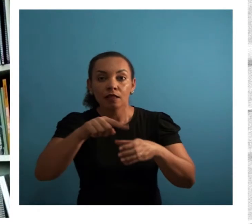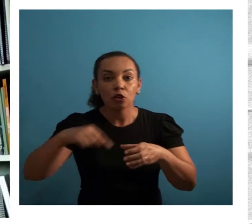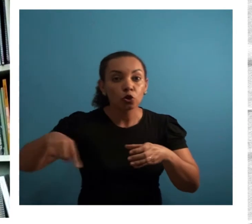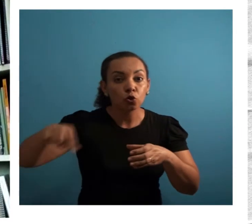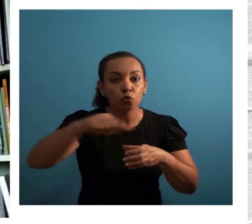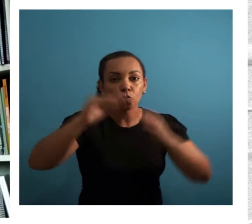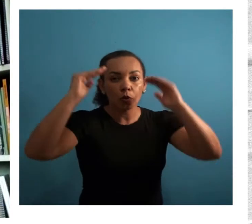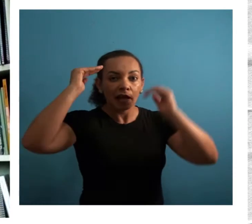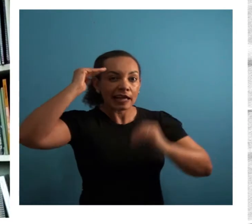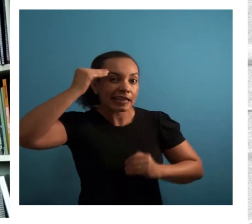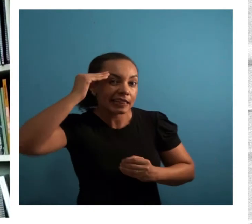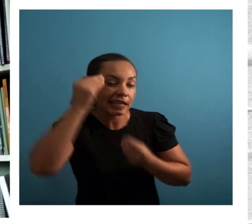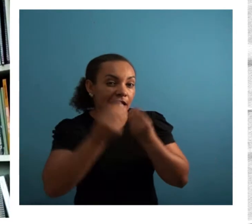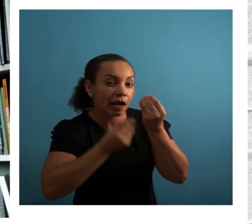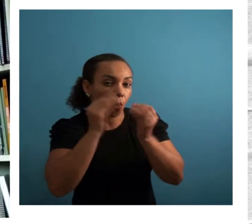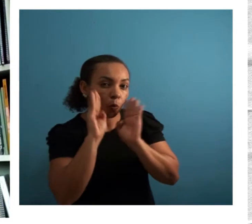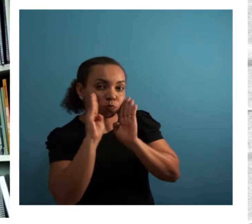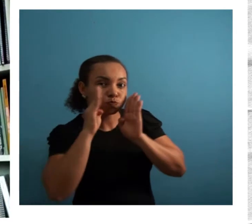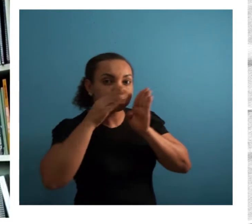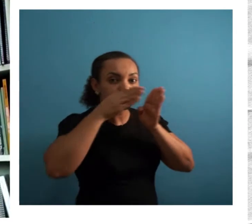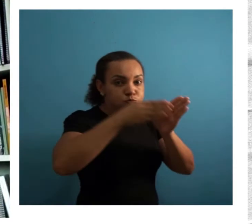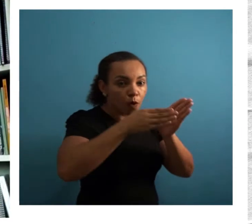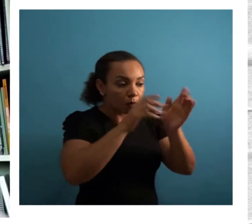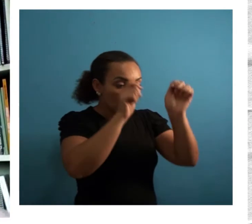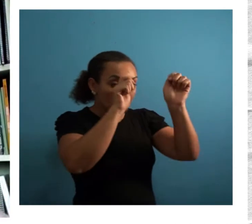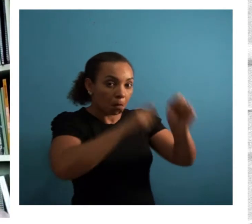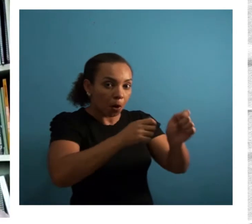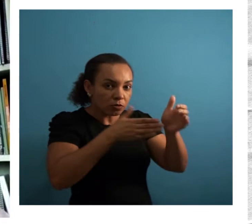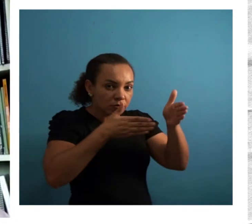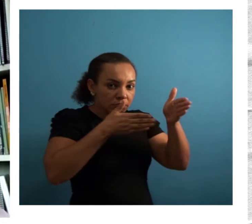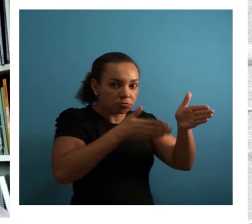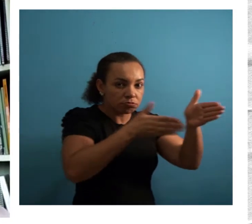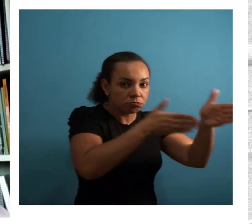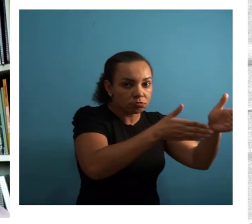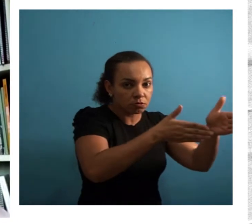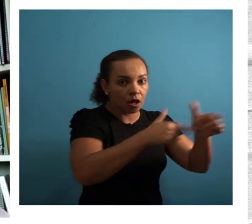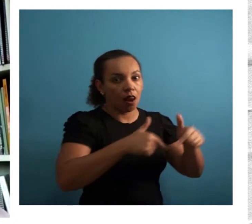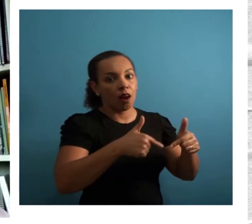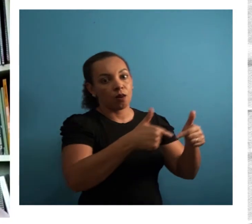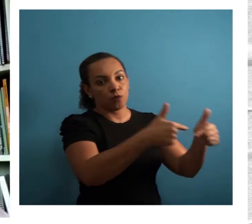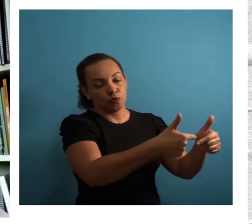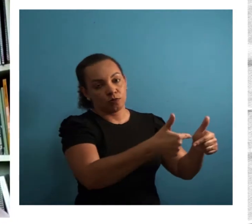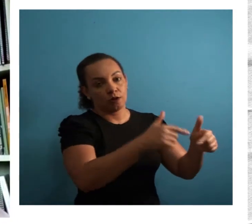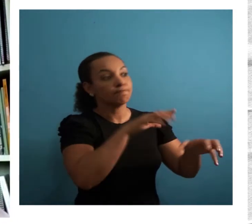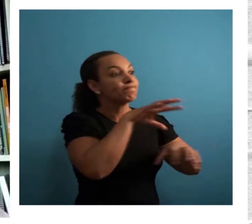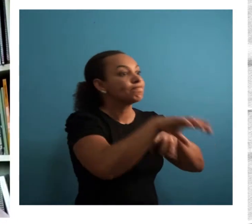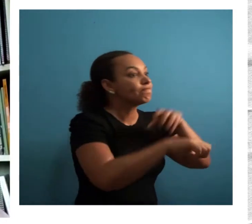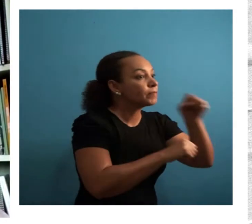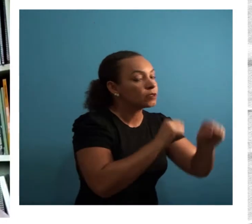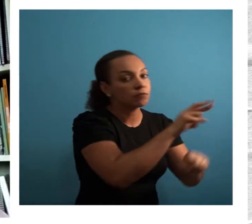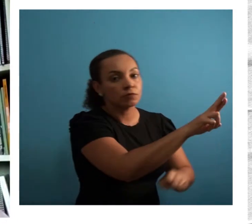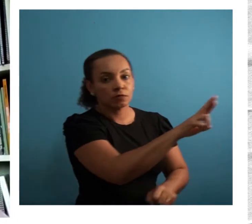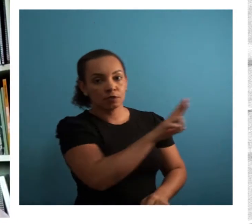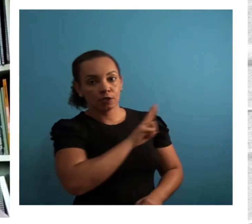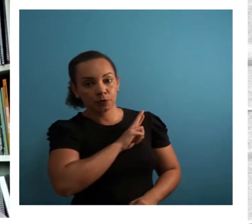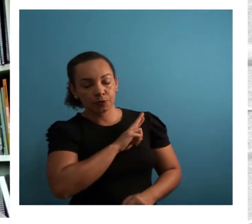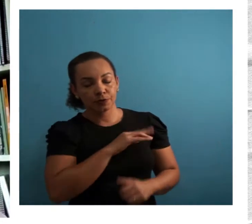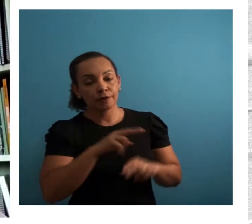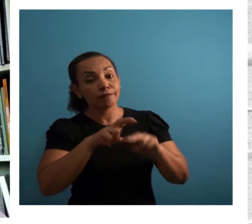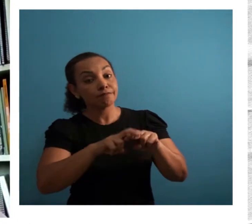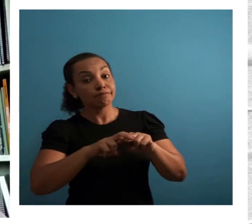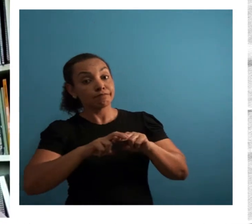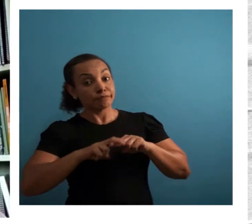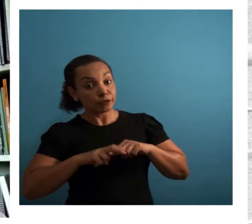e em que rumo se deve conduzir as lutas e a busca das soluções por